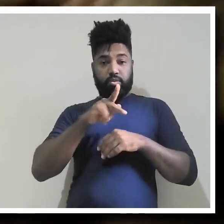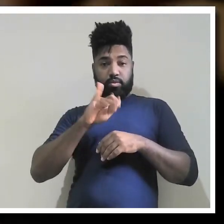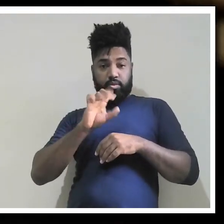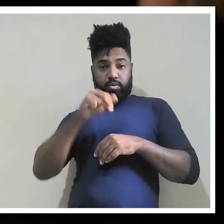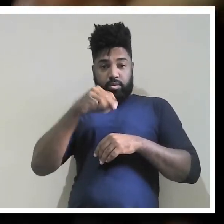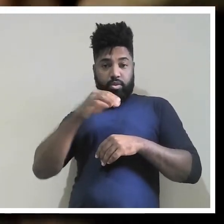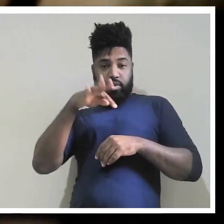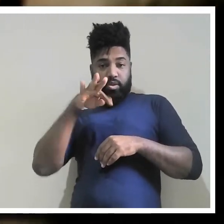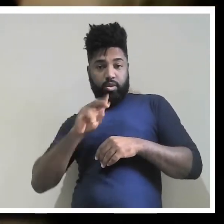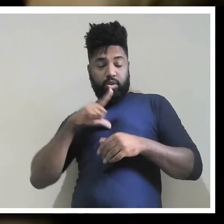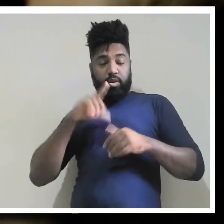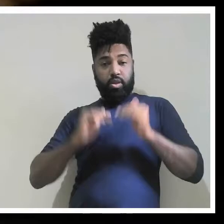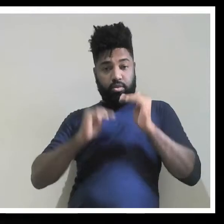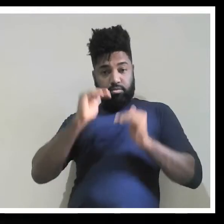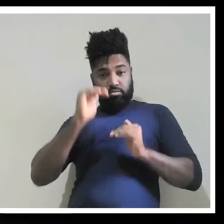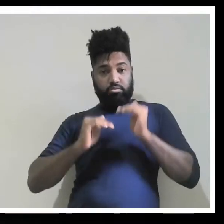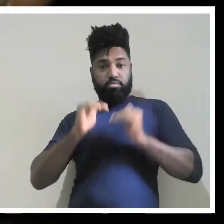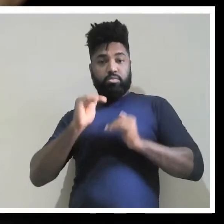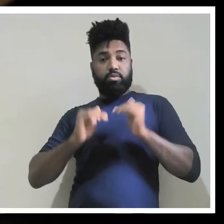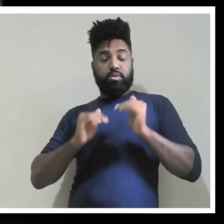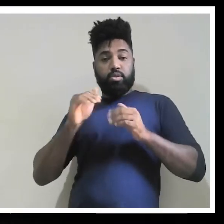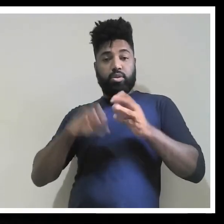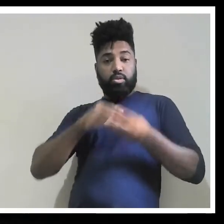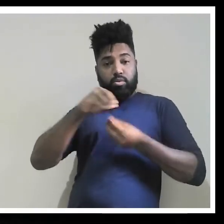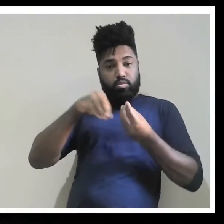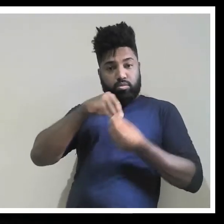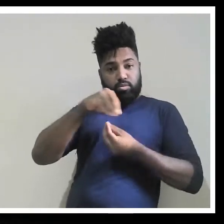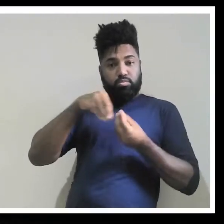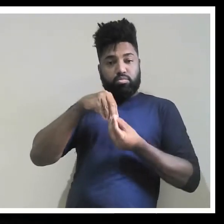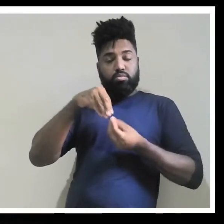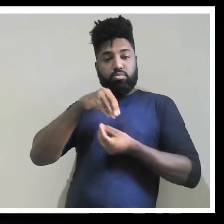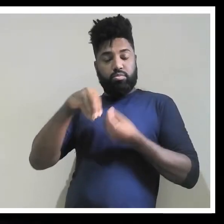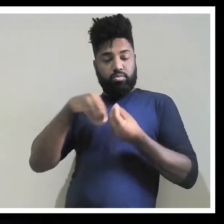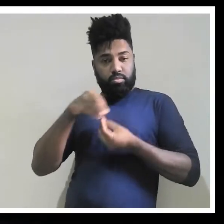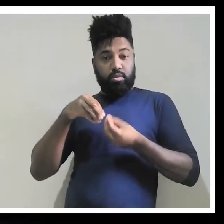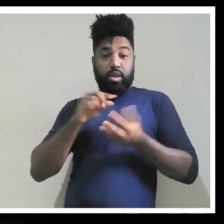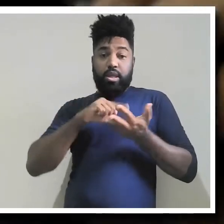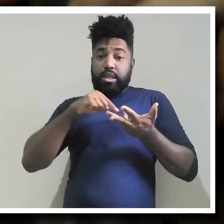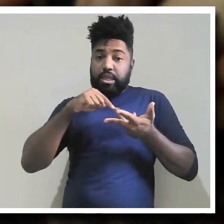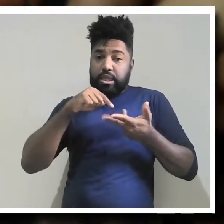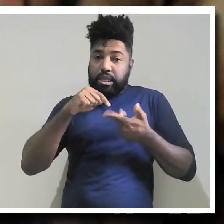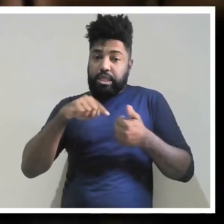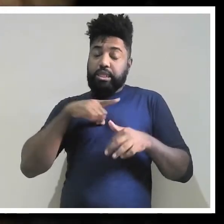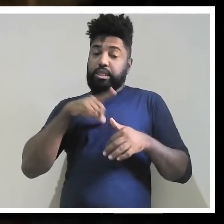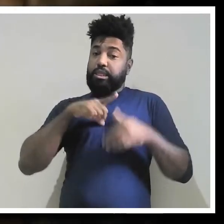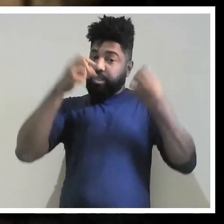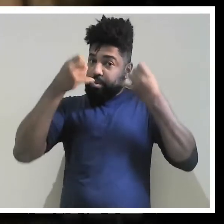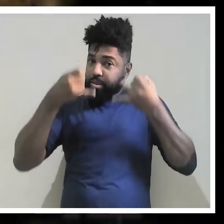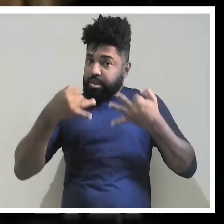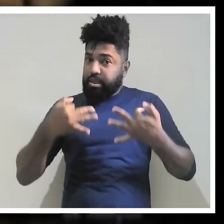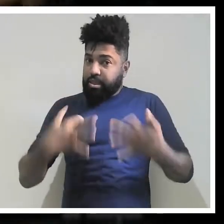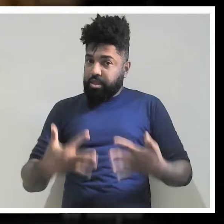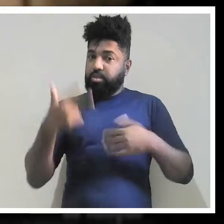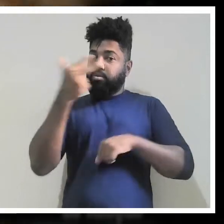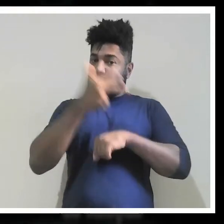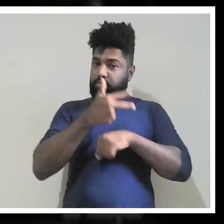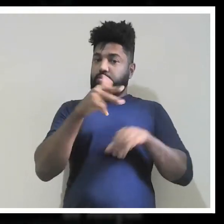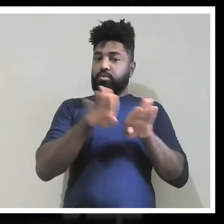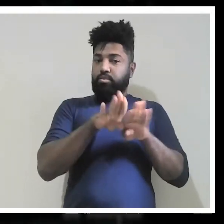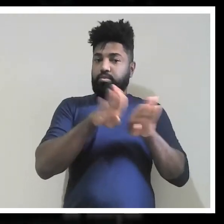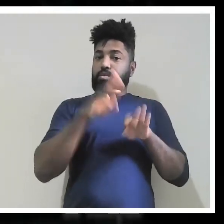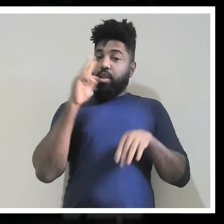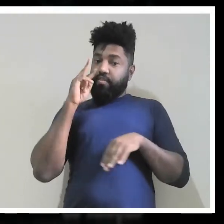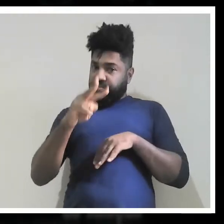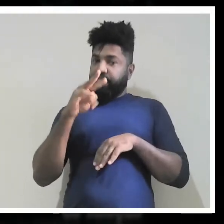de soluções. Vários detalhes que aqui nós estamos só executando são explicados nesse vídeo. Compensa assistir também,